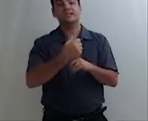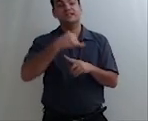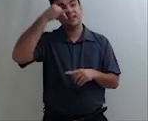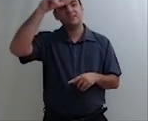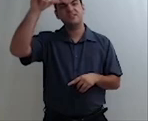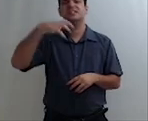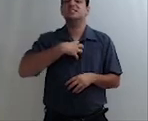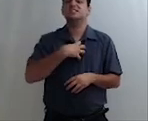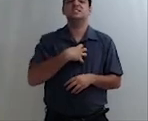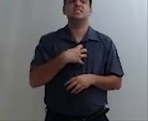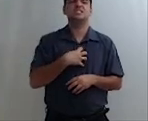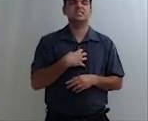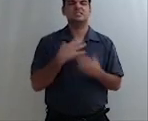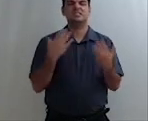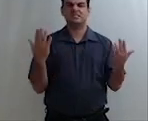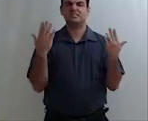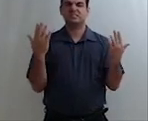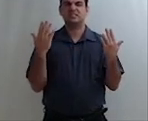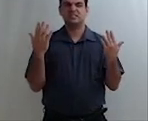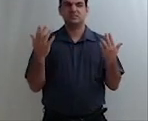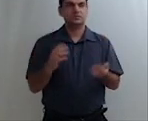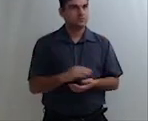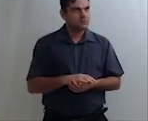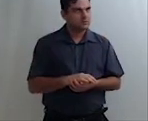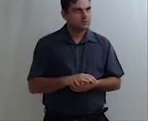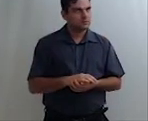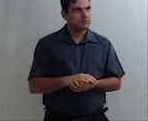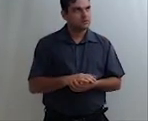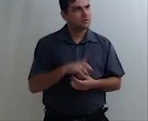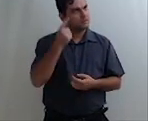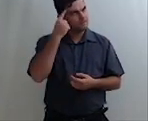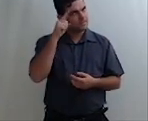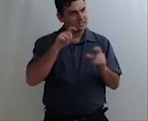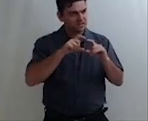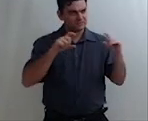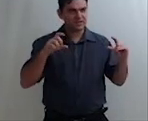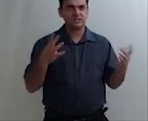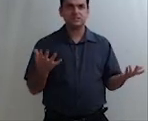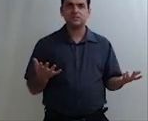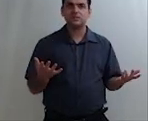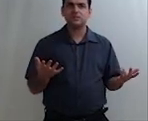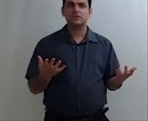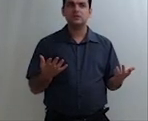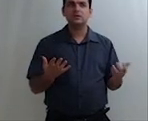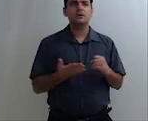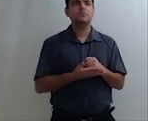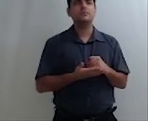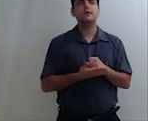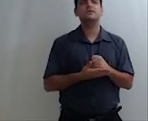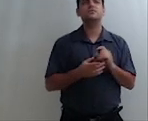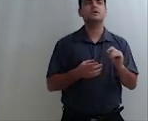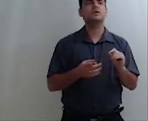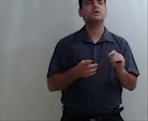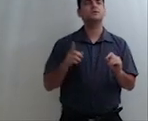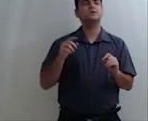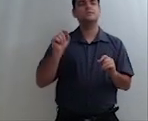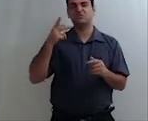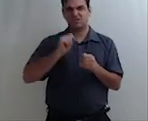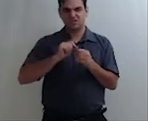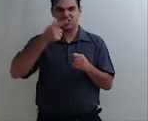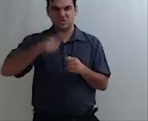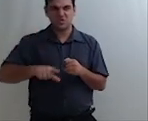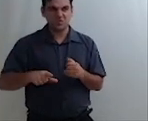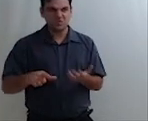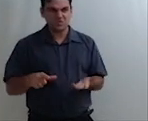excelência nessa frase que ela Manteve a prisão preventiva ela se baseou na reiteração de Atos criminosos da mesma